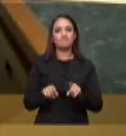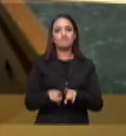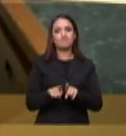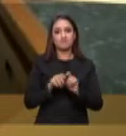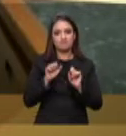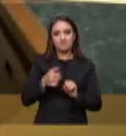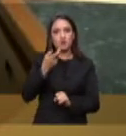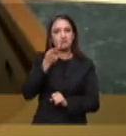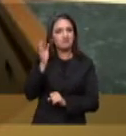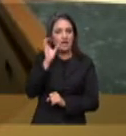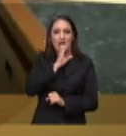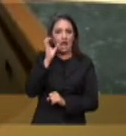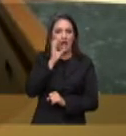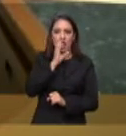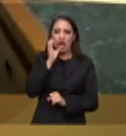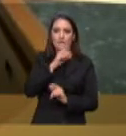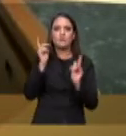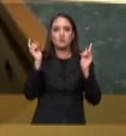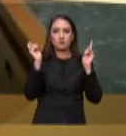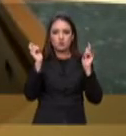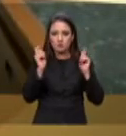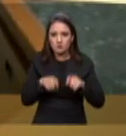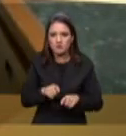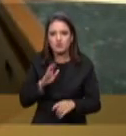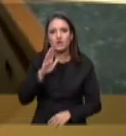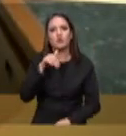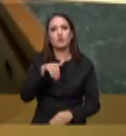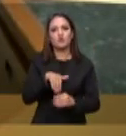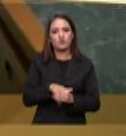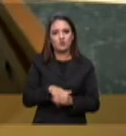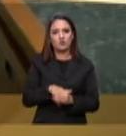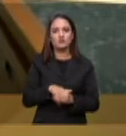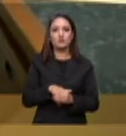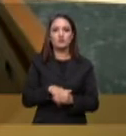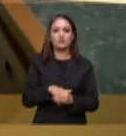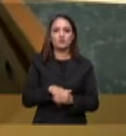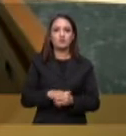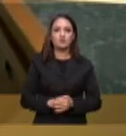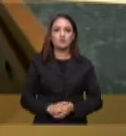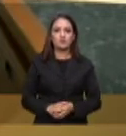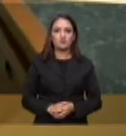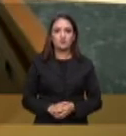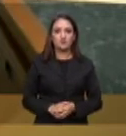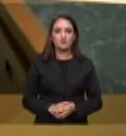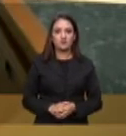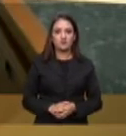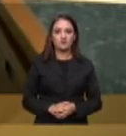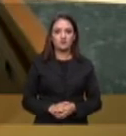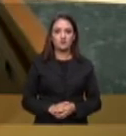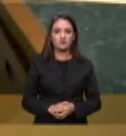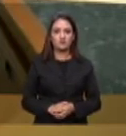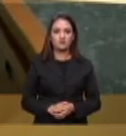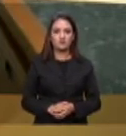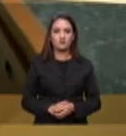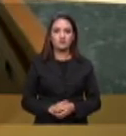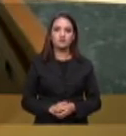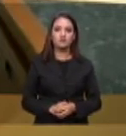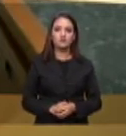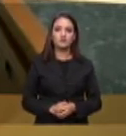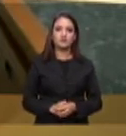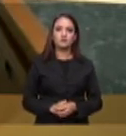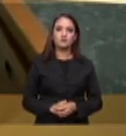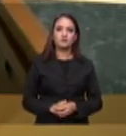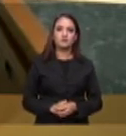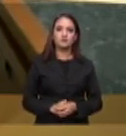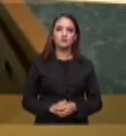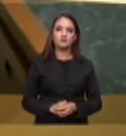pronunciamento rápido também, como já foram alguns, mais que outros, e preferia de uma vez